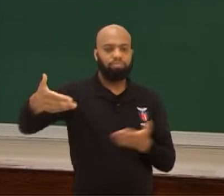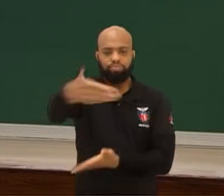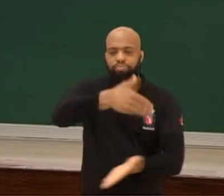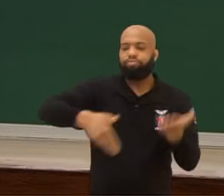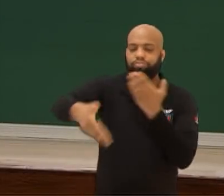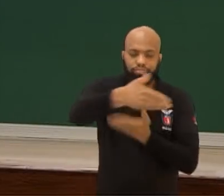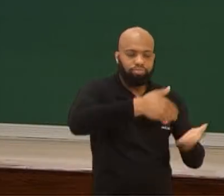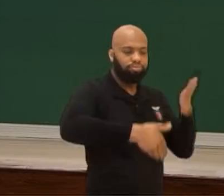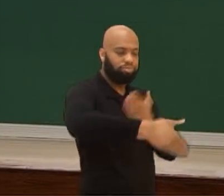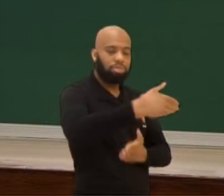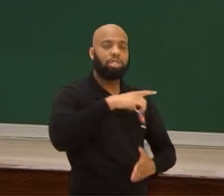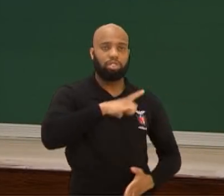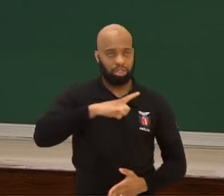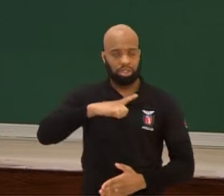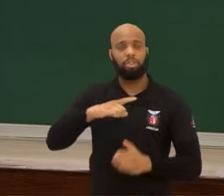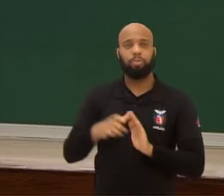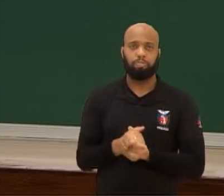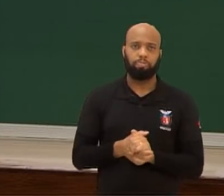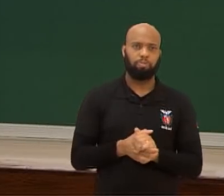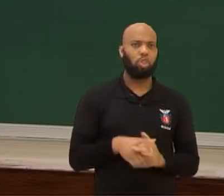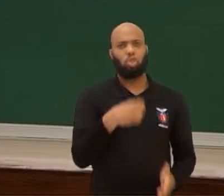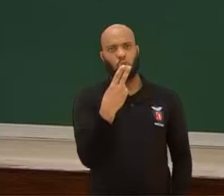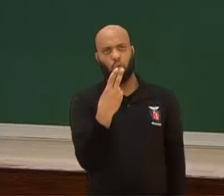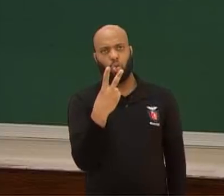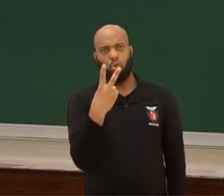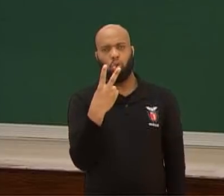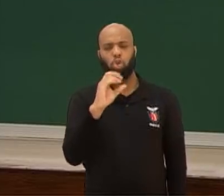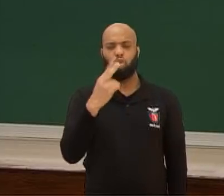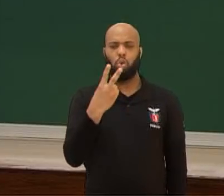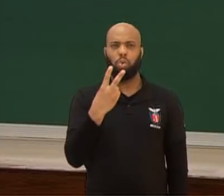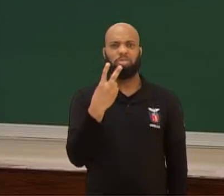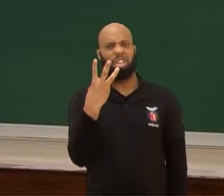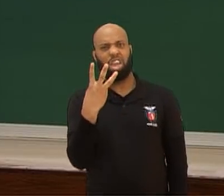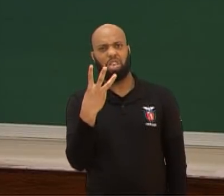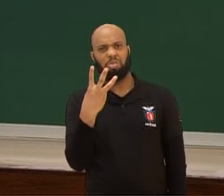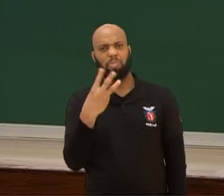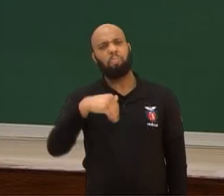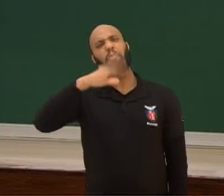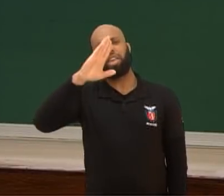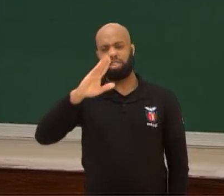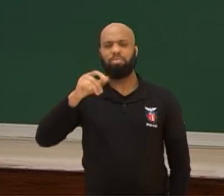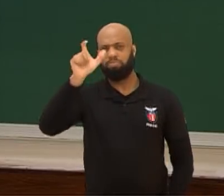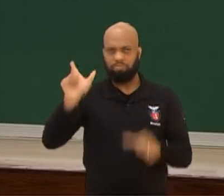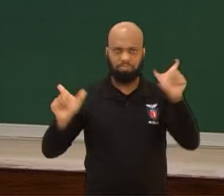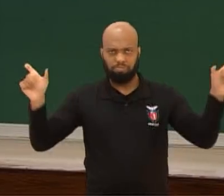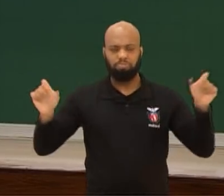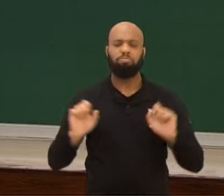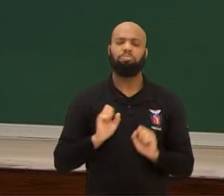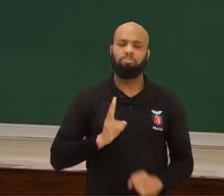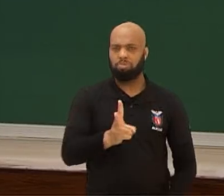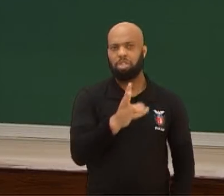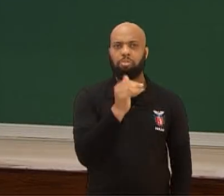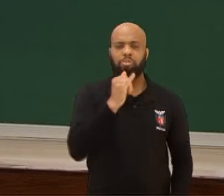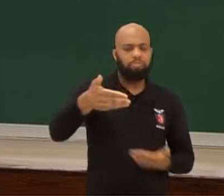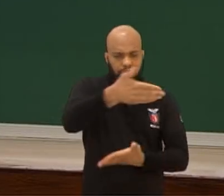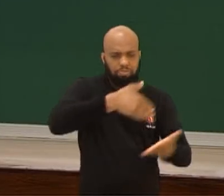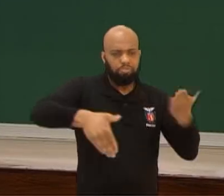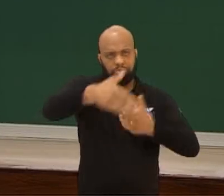ou mais pessoas. Então, é de uma pessoa com uma outra com quem ela está convivendo,